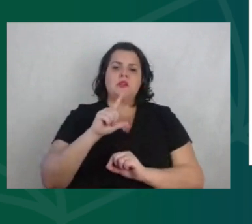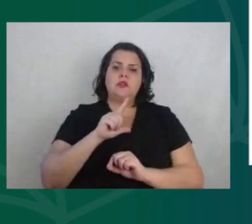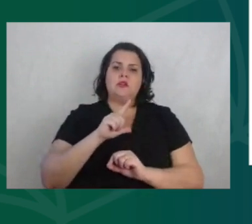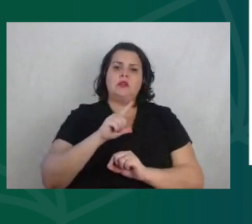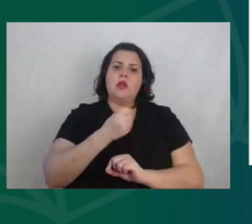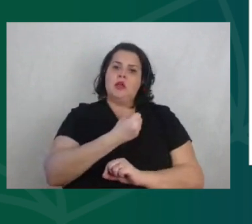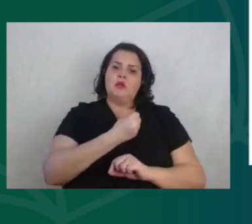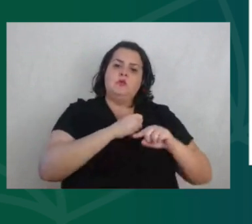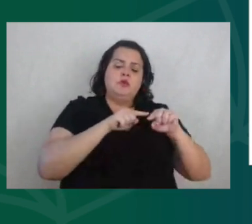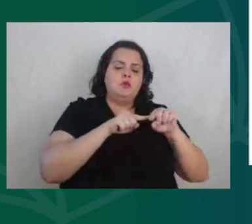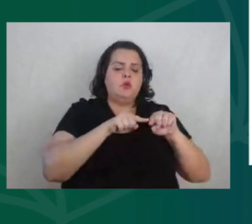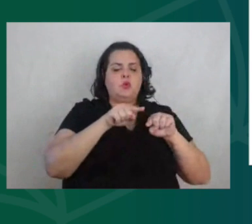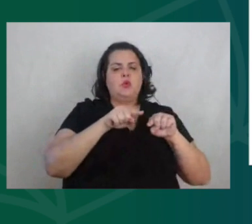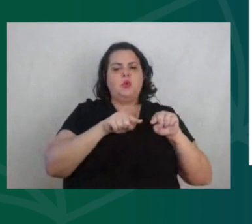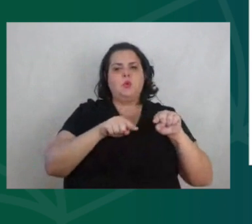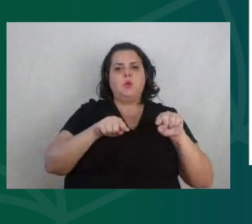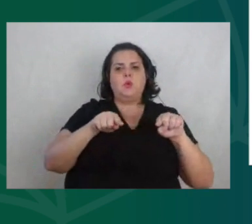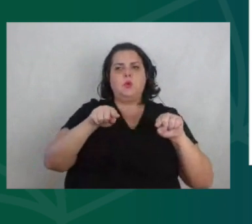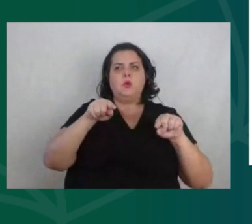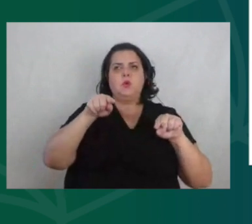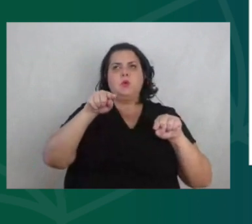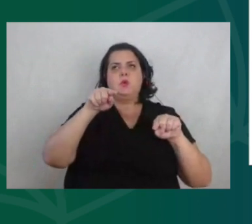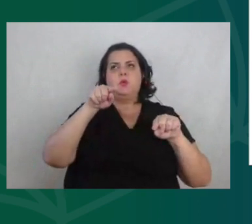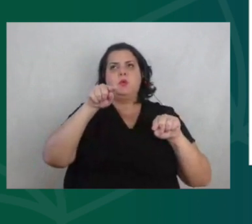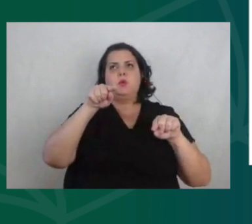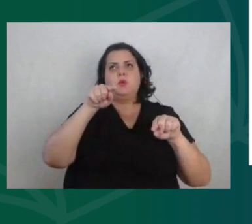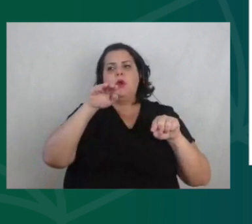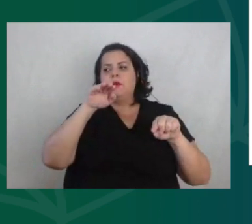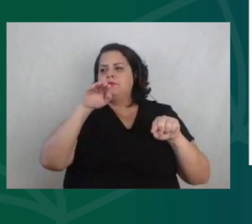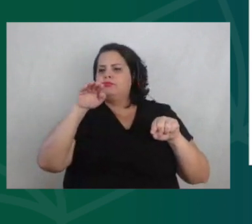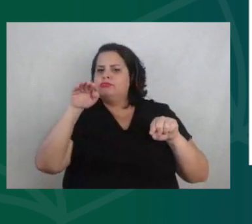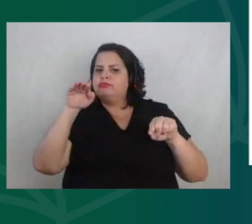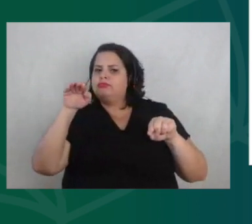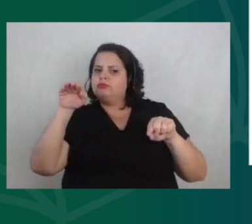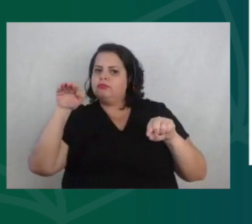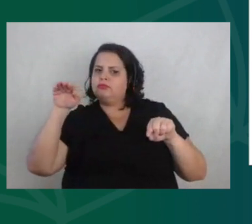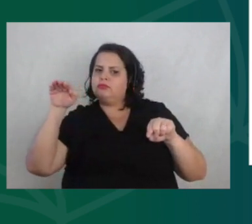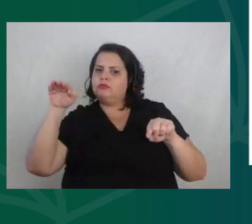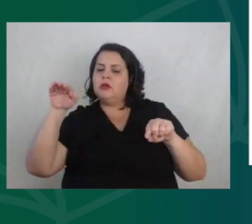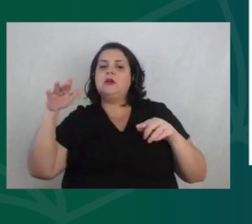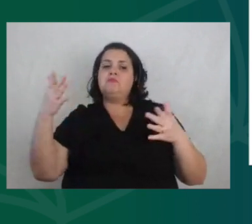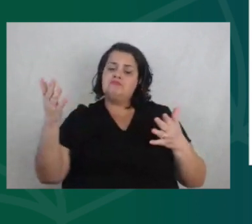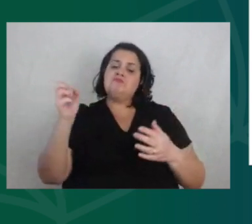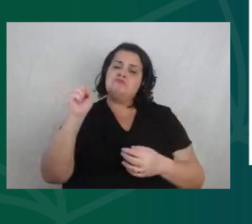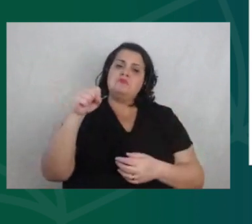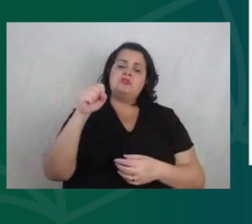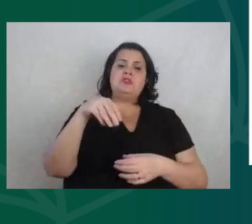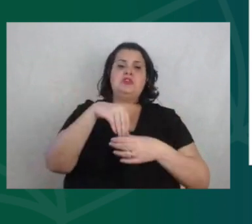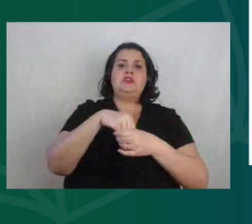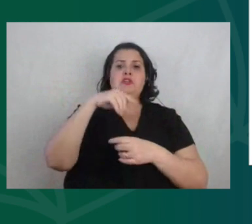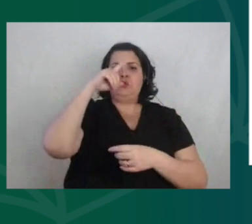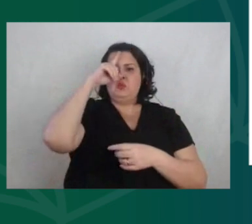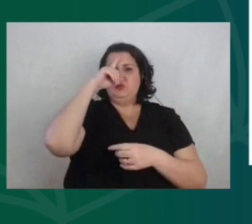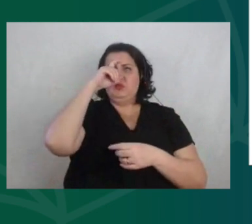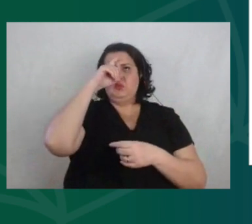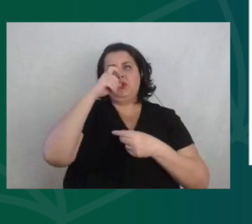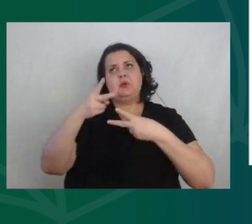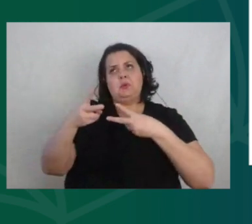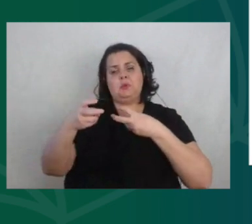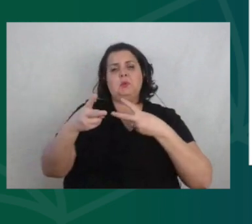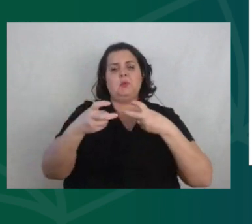estabilização. E é exatamente isso que está acontecendo também nos nossos hospitais, que temos observado que